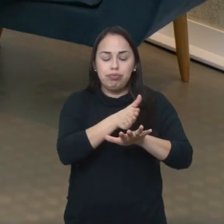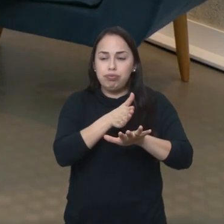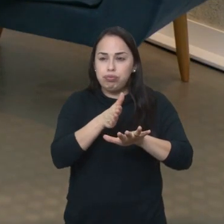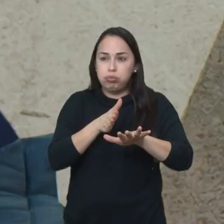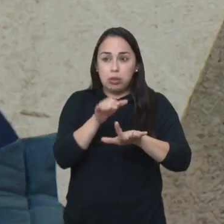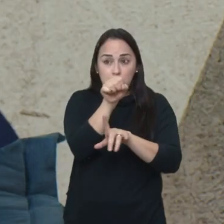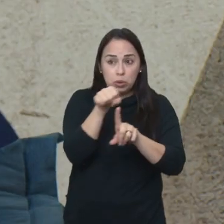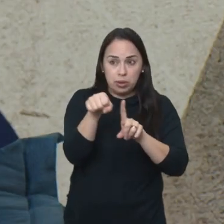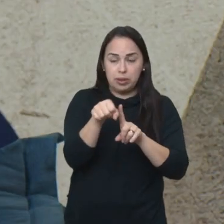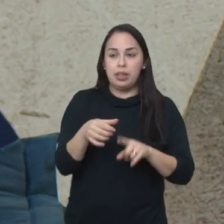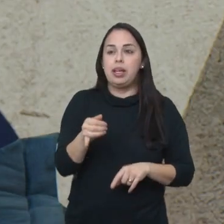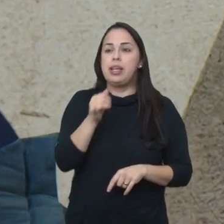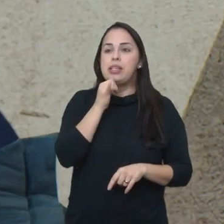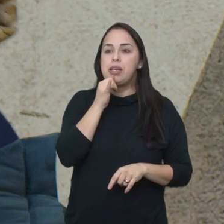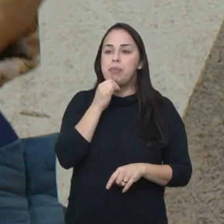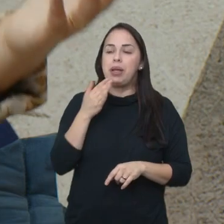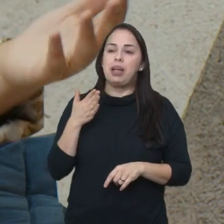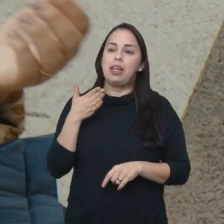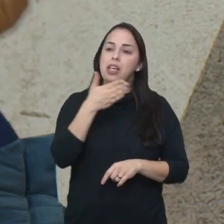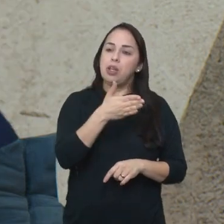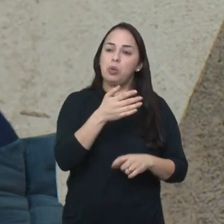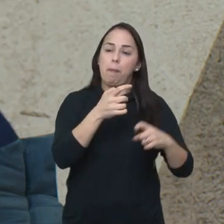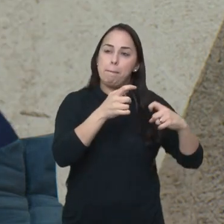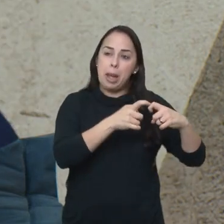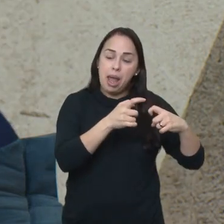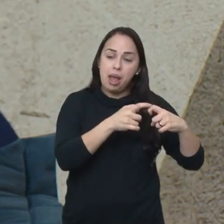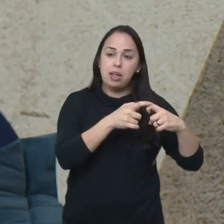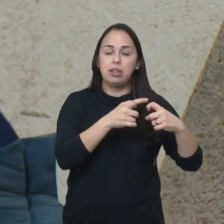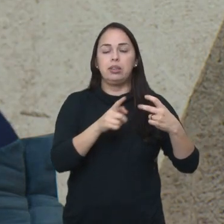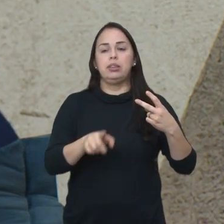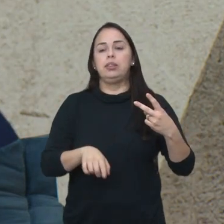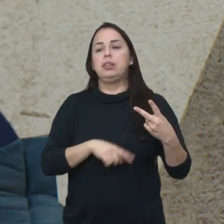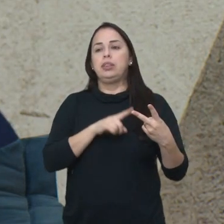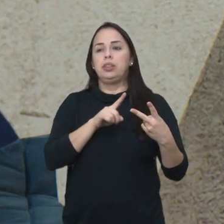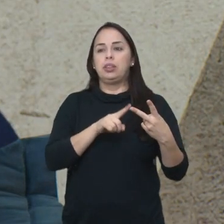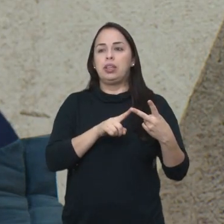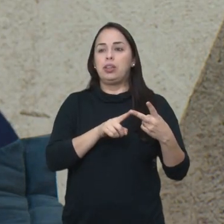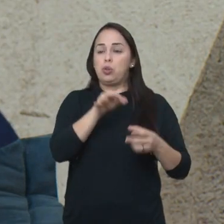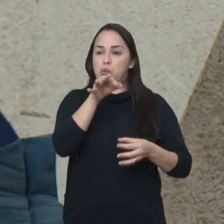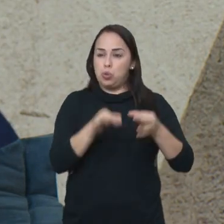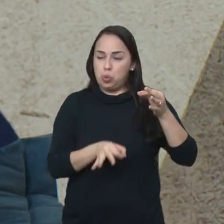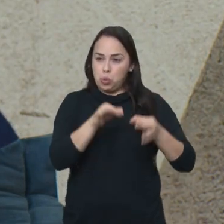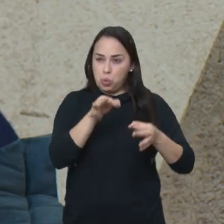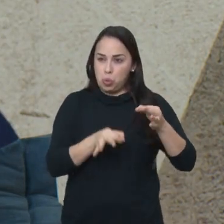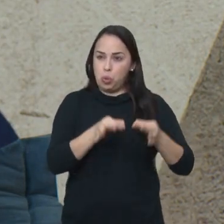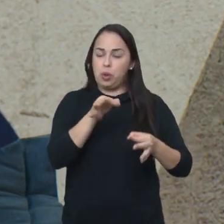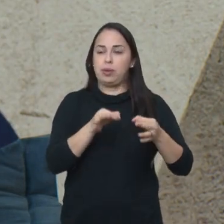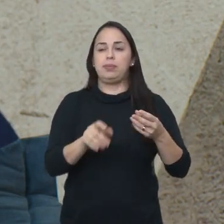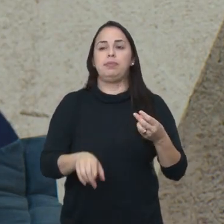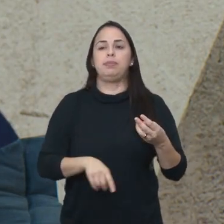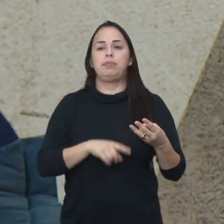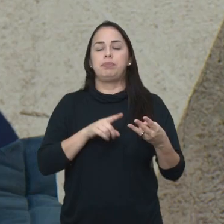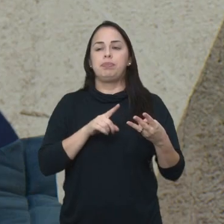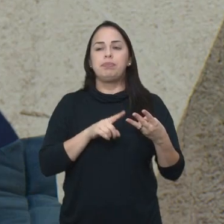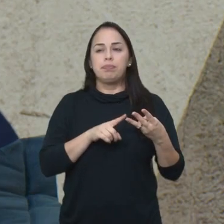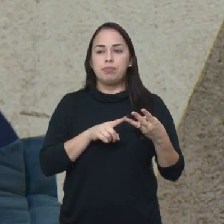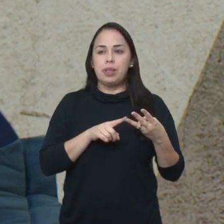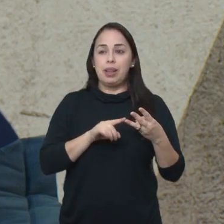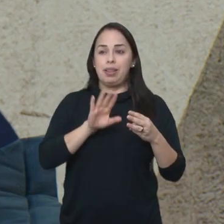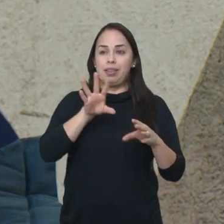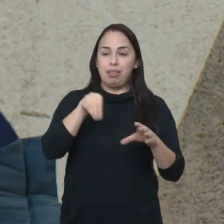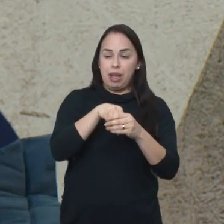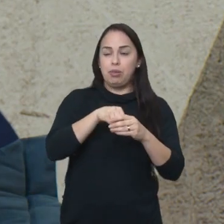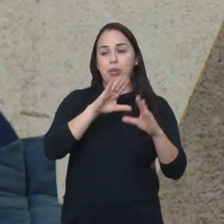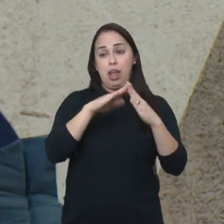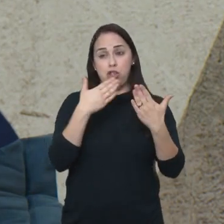contextos sociais, quando vai a uma consulta médica, a uma questão jurídica na defensoria pública,